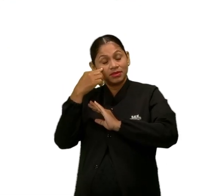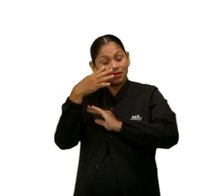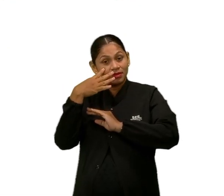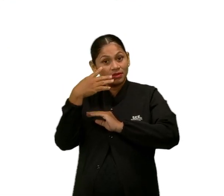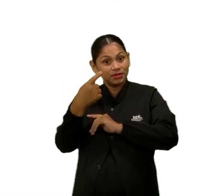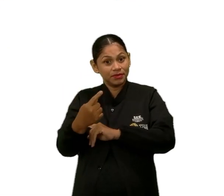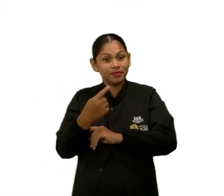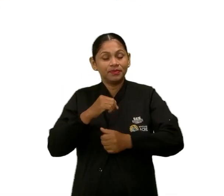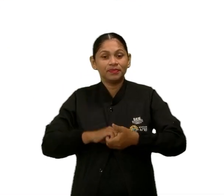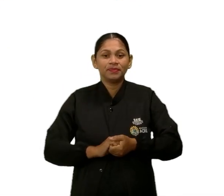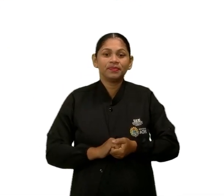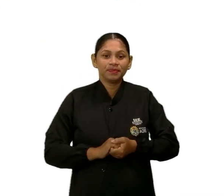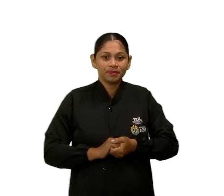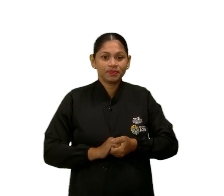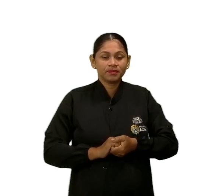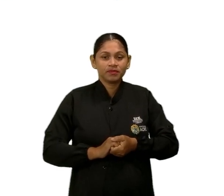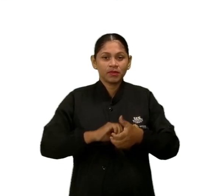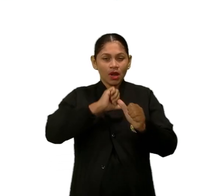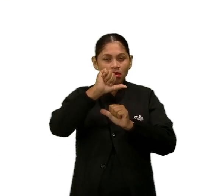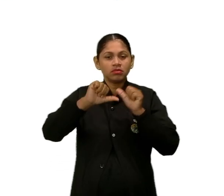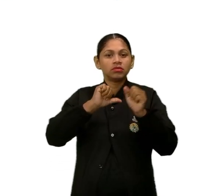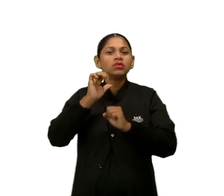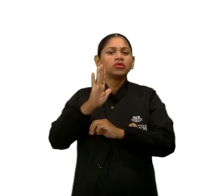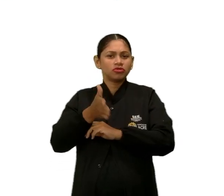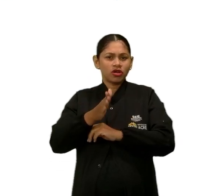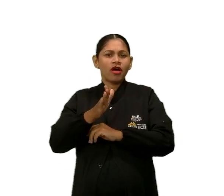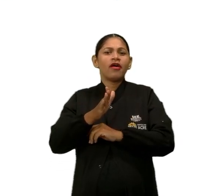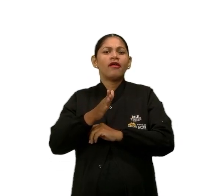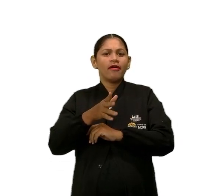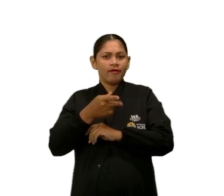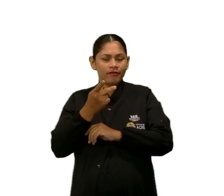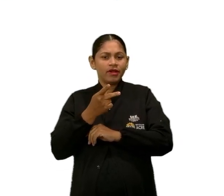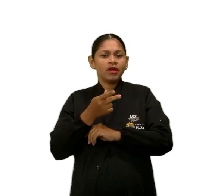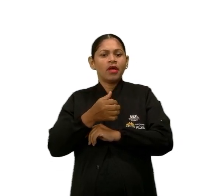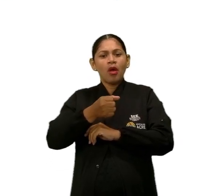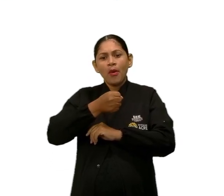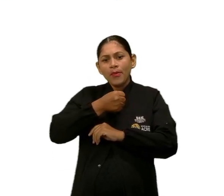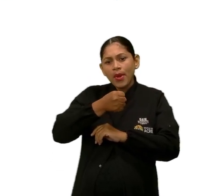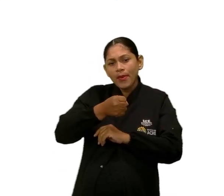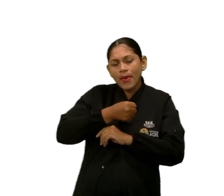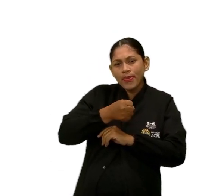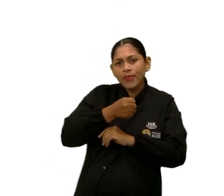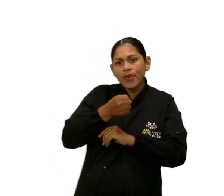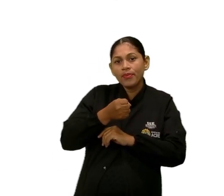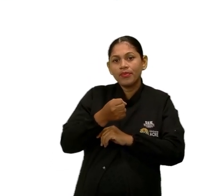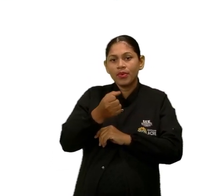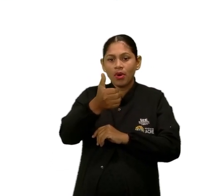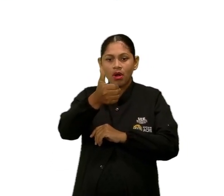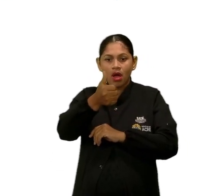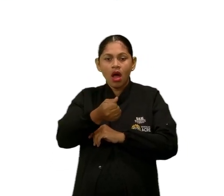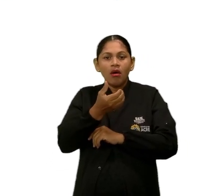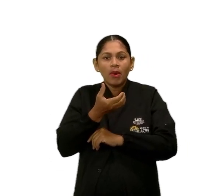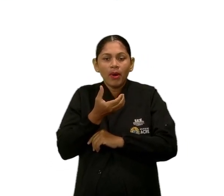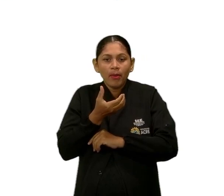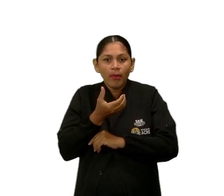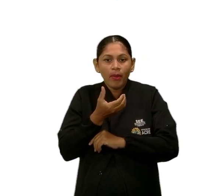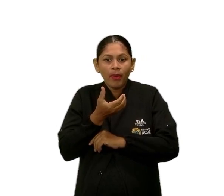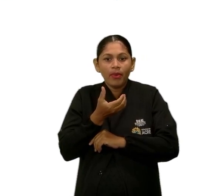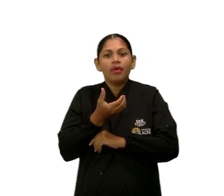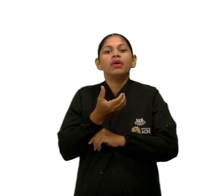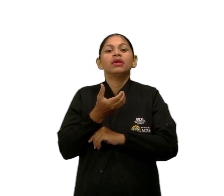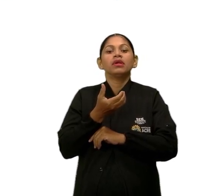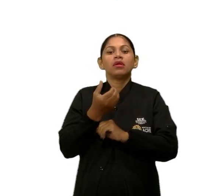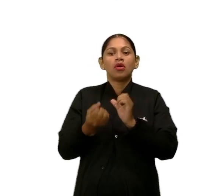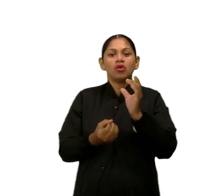essas mudanças que houveram, que eu acabei de dizer. Então, vieram os microfones, os gravadores, as produções e